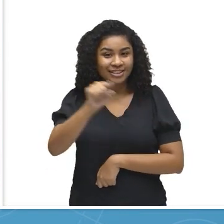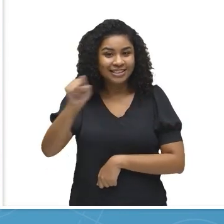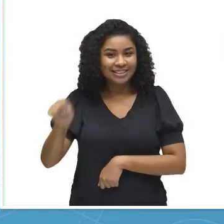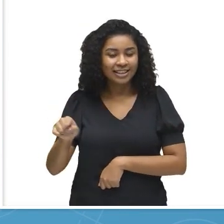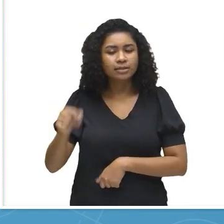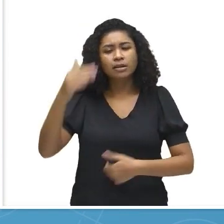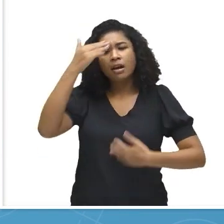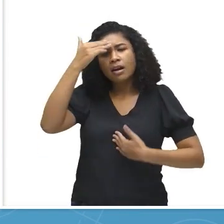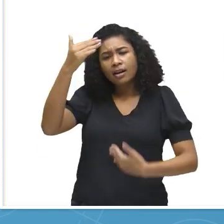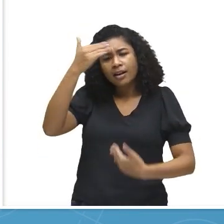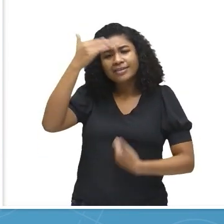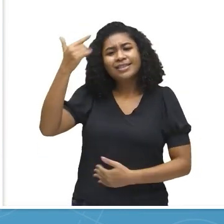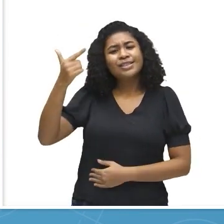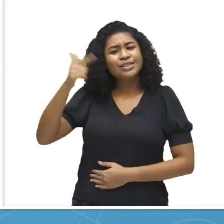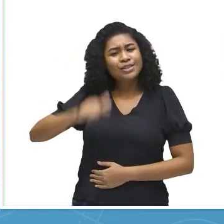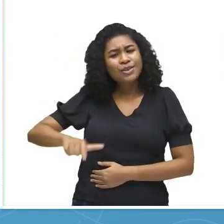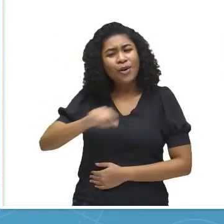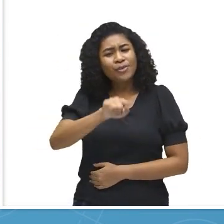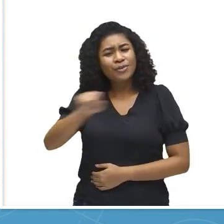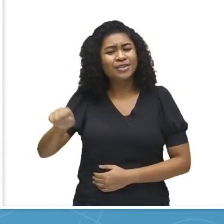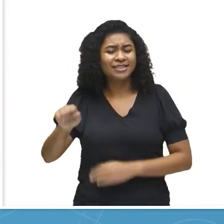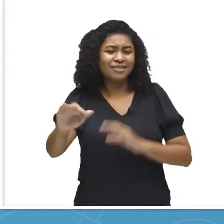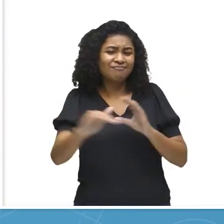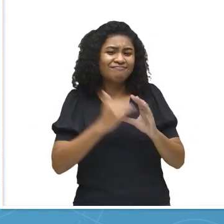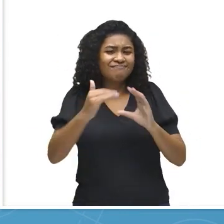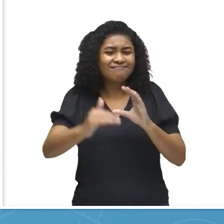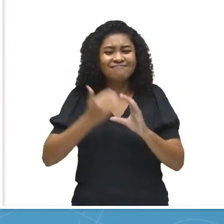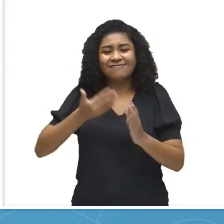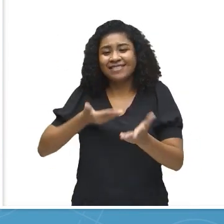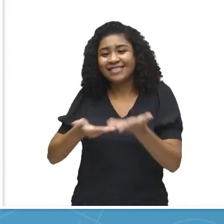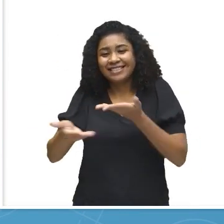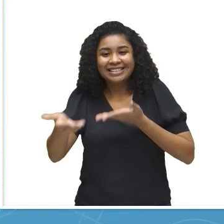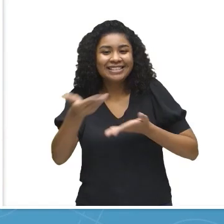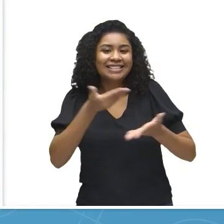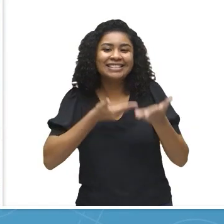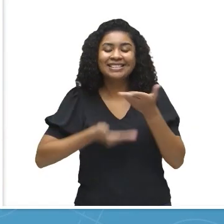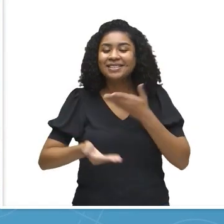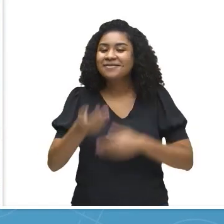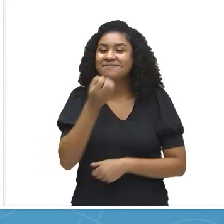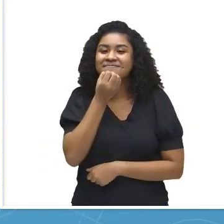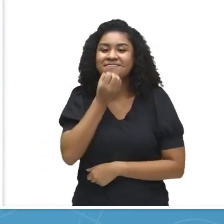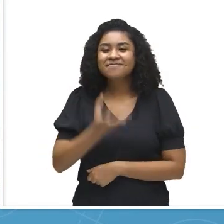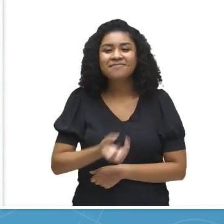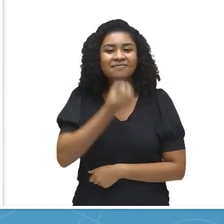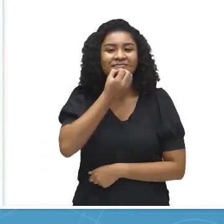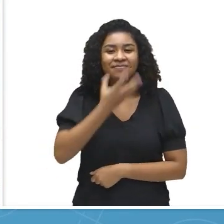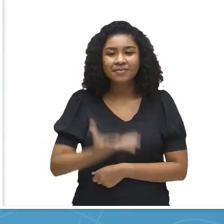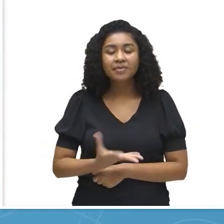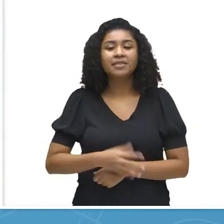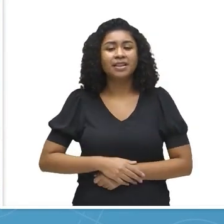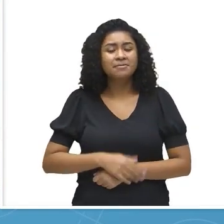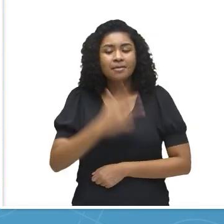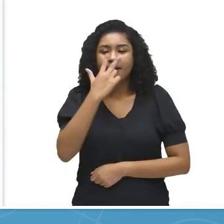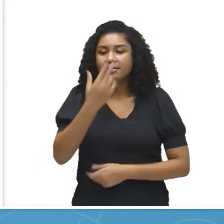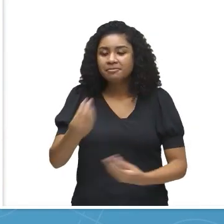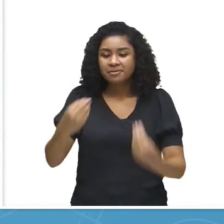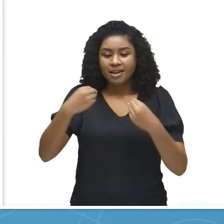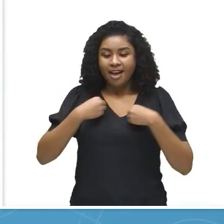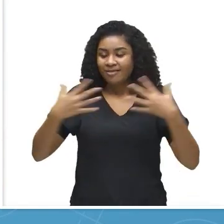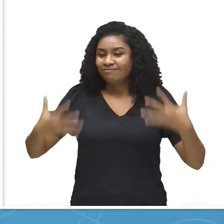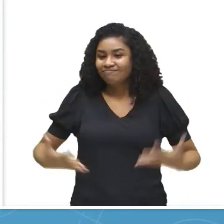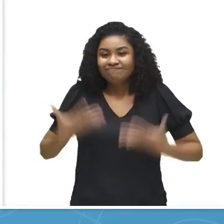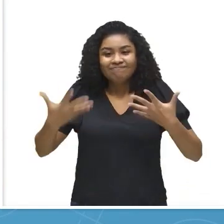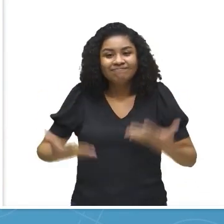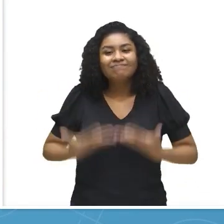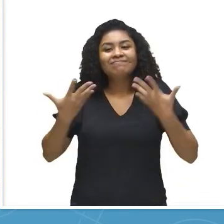agradecer mais uma vez a interação de vocês e a participação de vocês nas nossas aulas. E isso nos motiva muito a perceber que